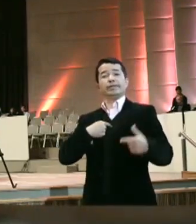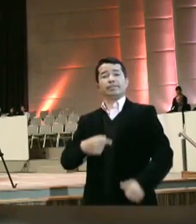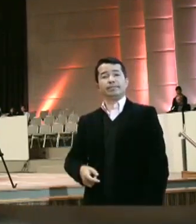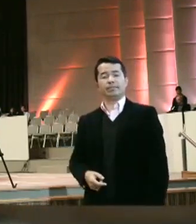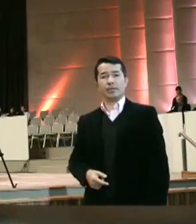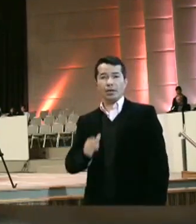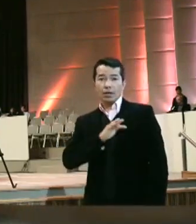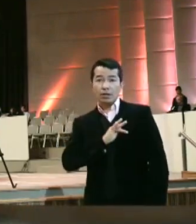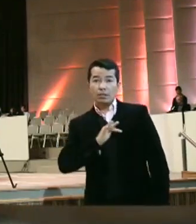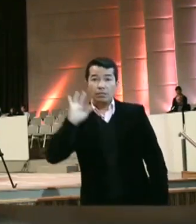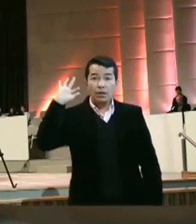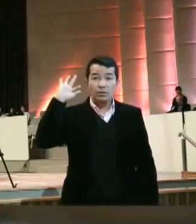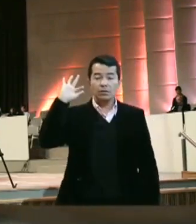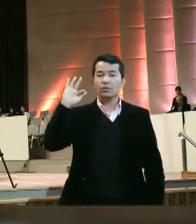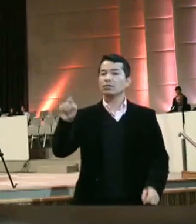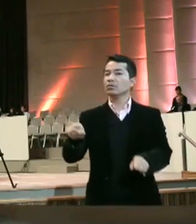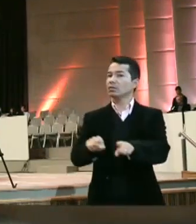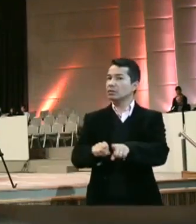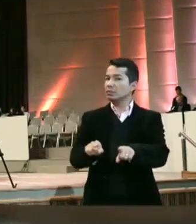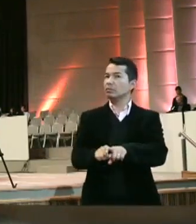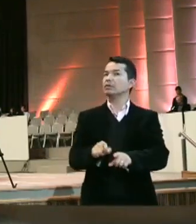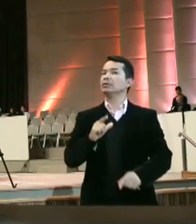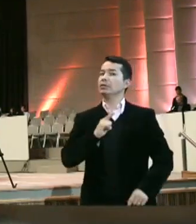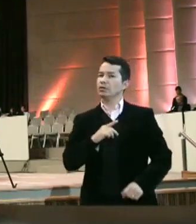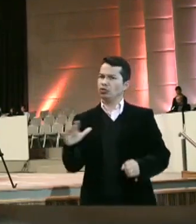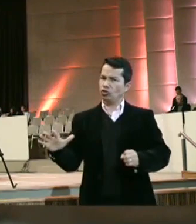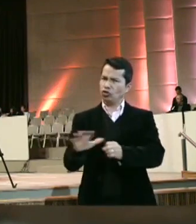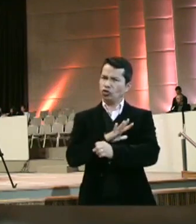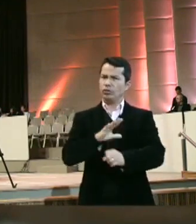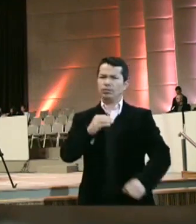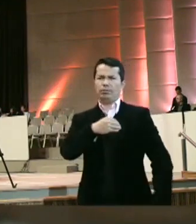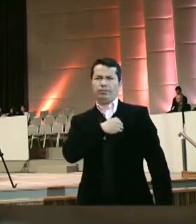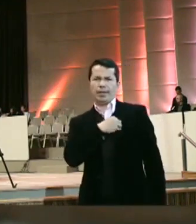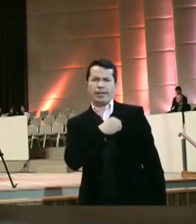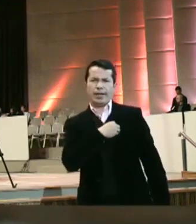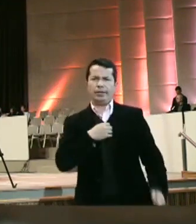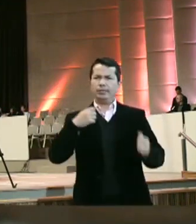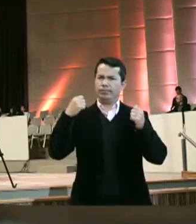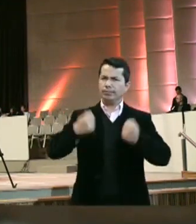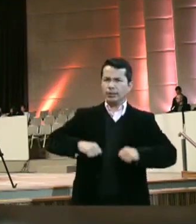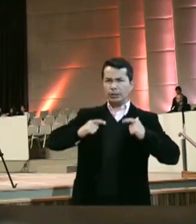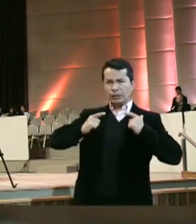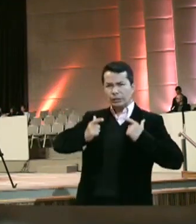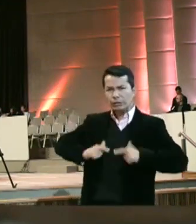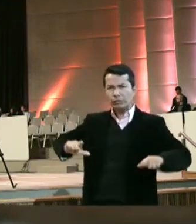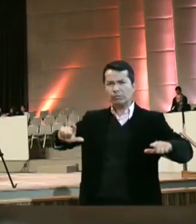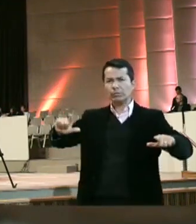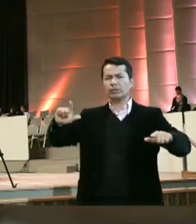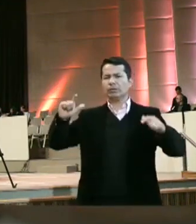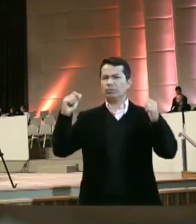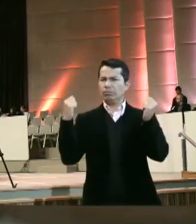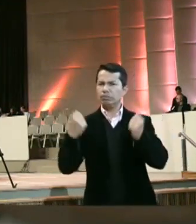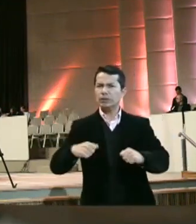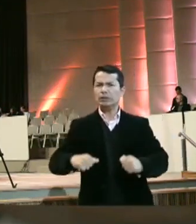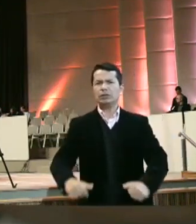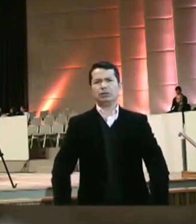religiosidade, é que eles também eram pecadores que precisavam da mesma cura.